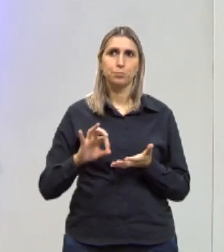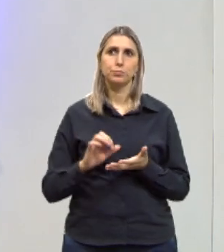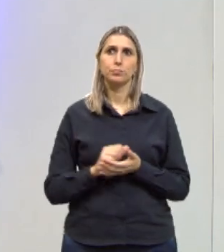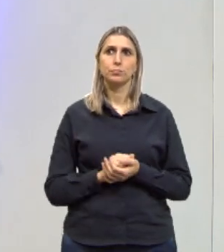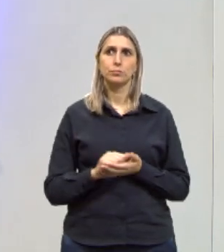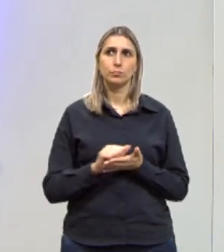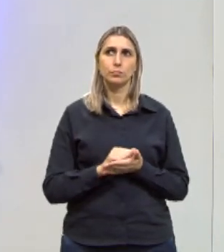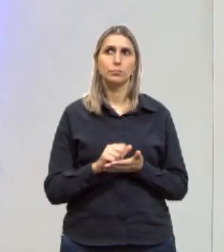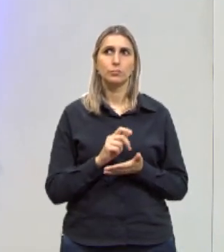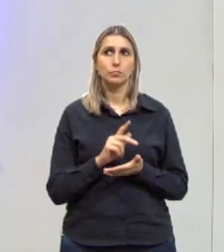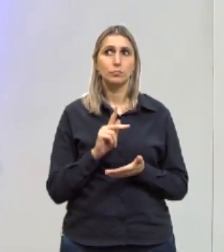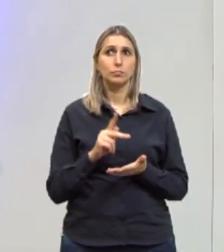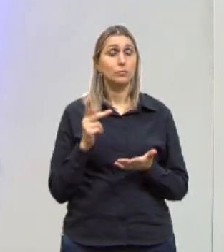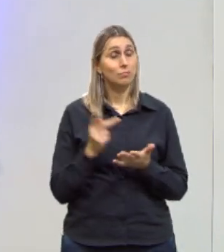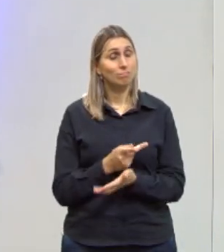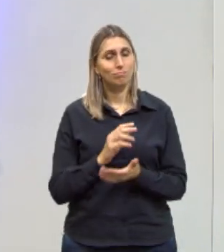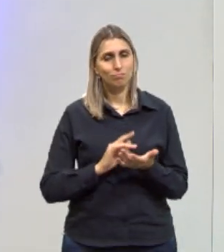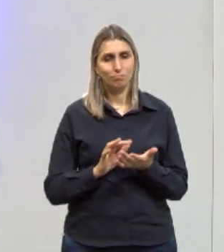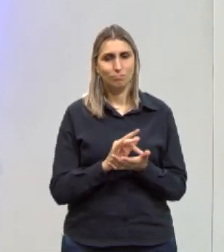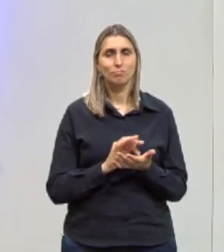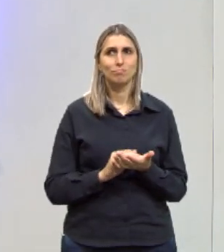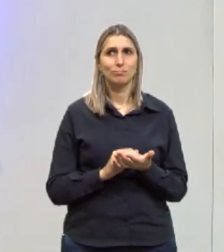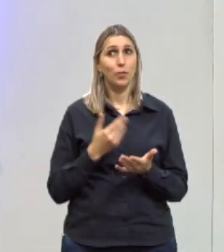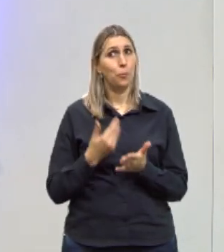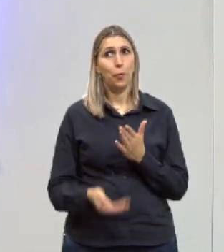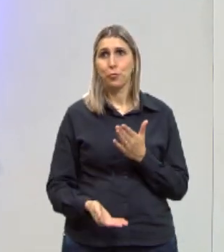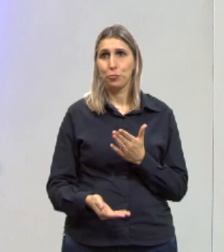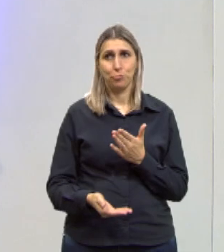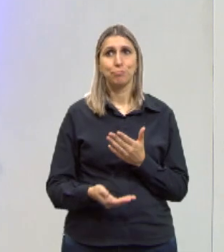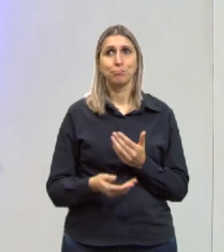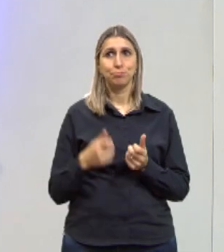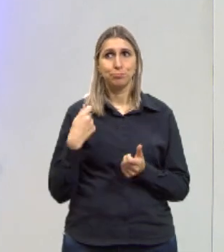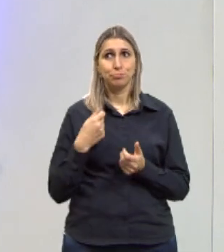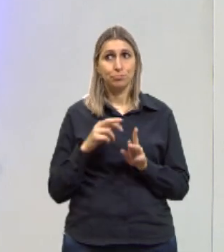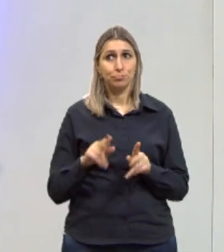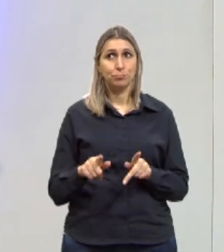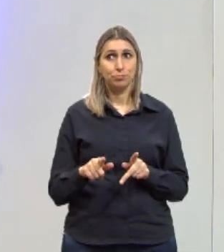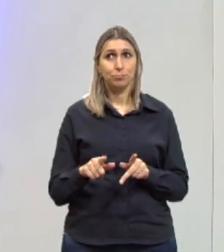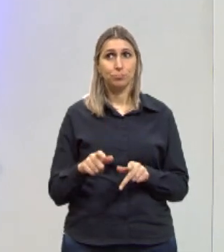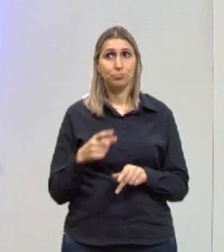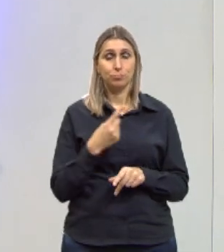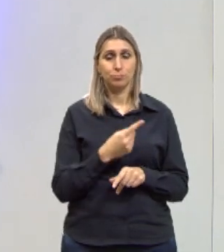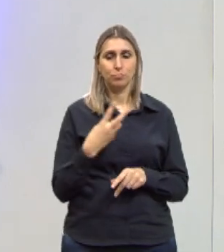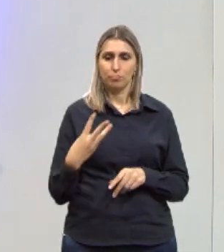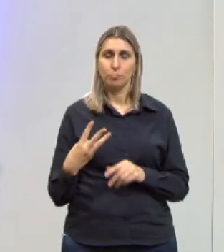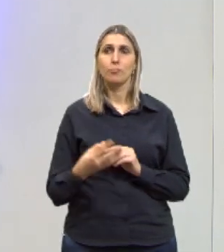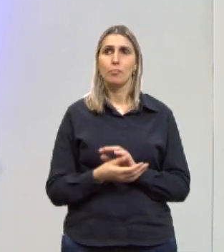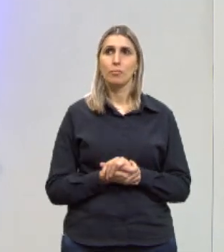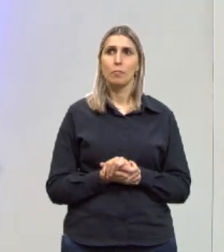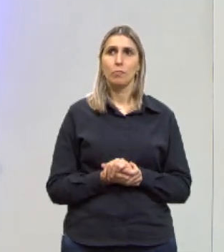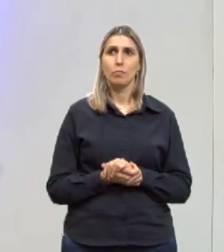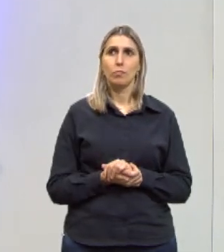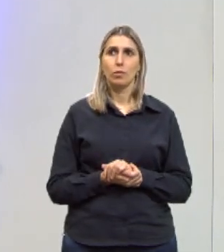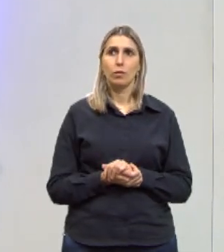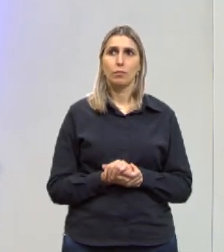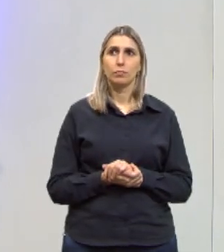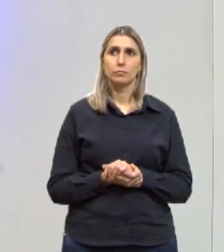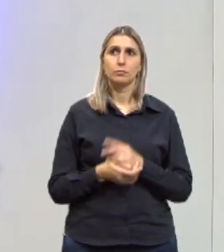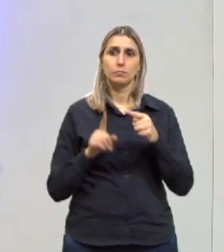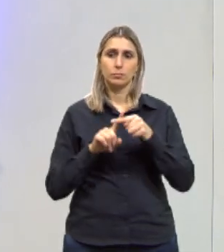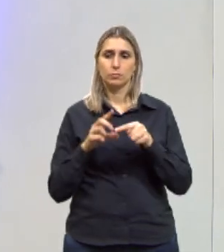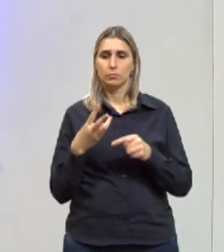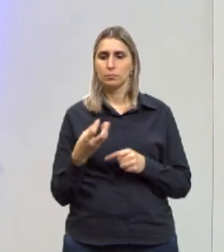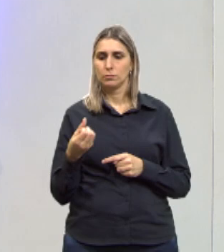nós errarmos esse cálculo aqui, a gente perde tudo. Porque tem que dar uma diferença de quanto? De 13, né? Mais